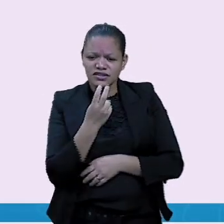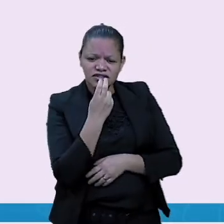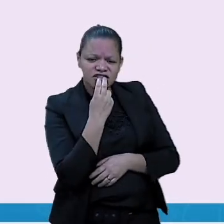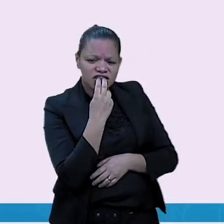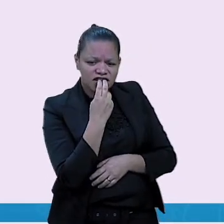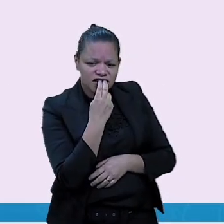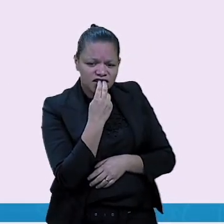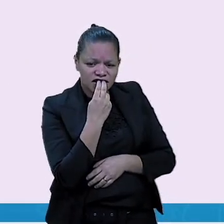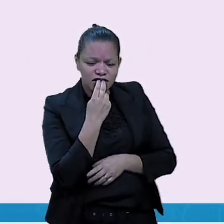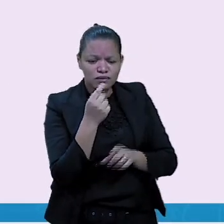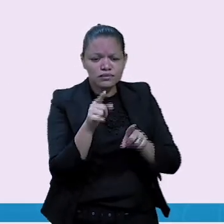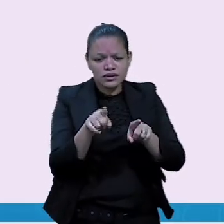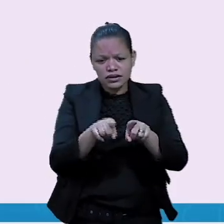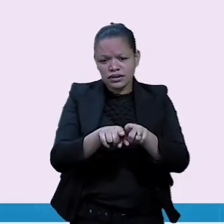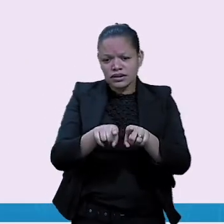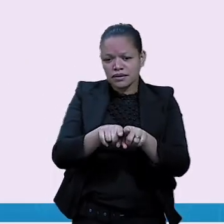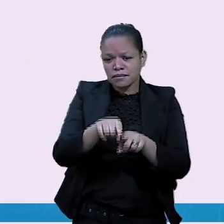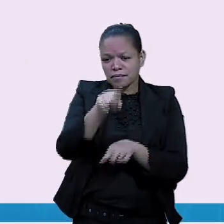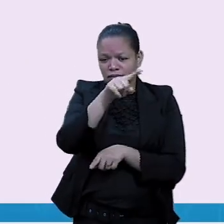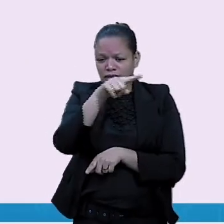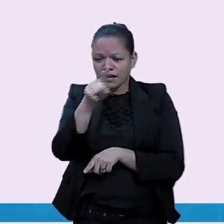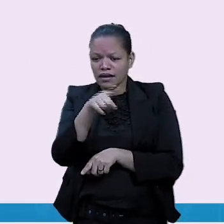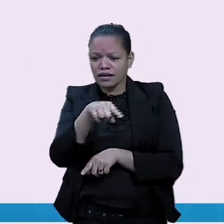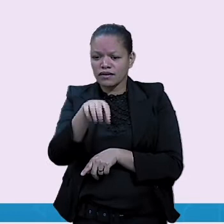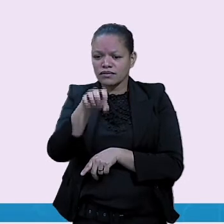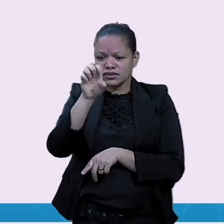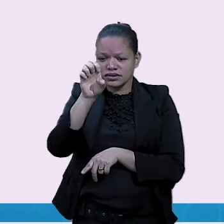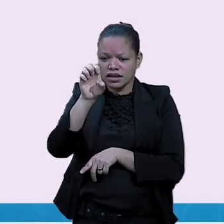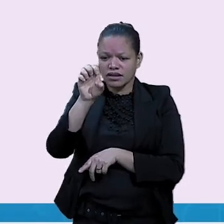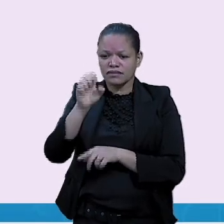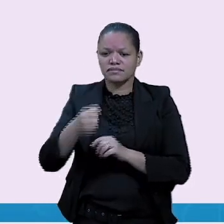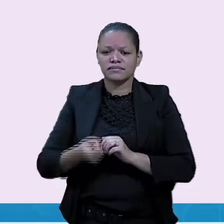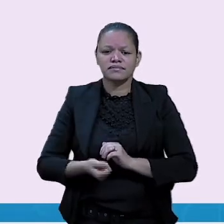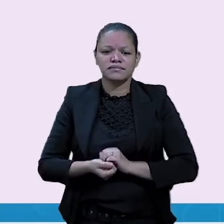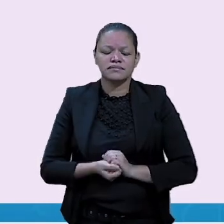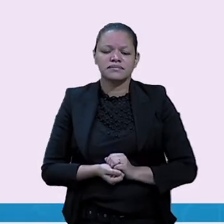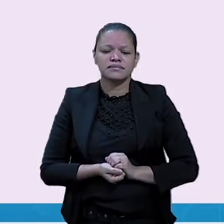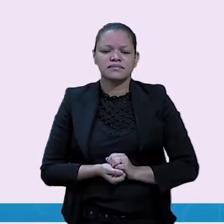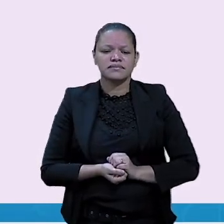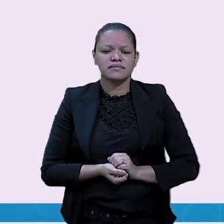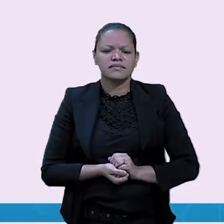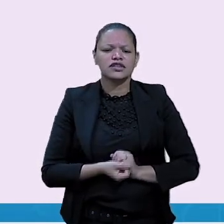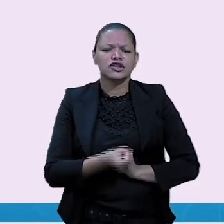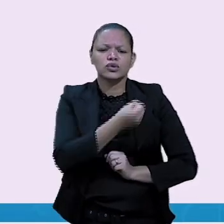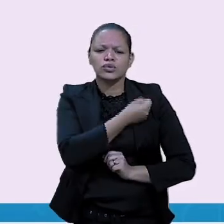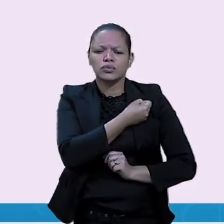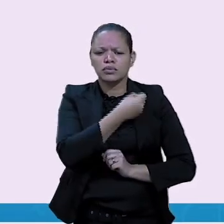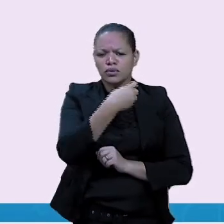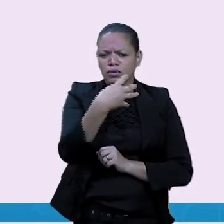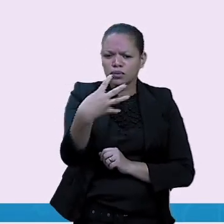e Zé Lelé, isso mesmo. Número 4. Agora nós vamos